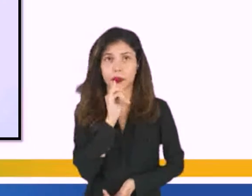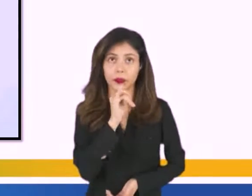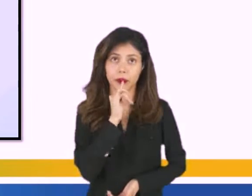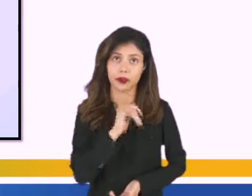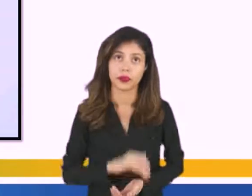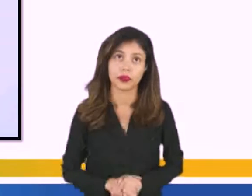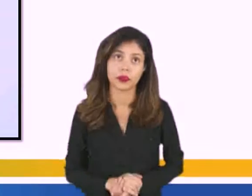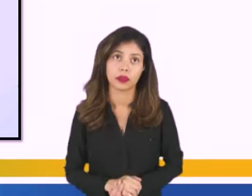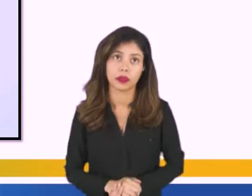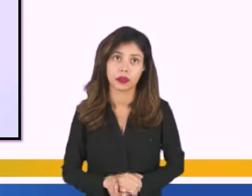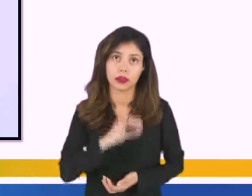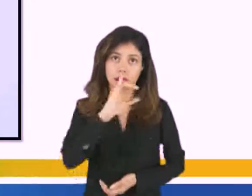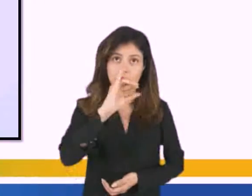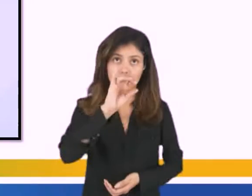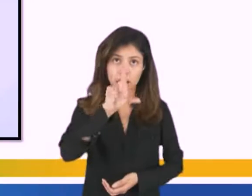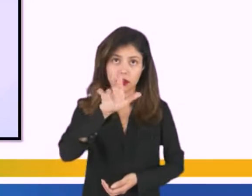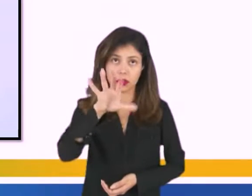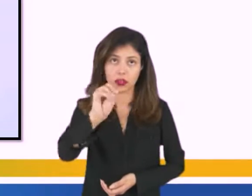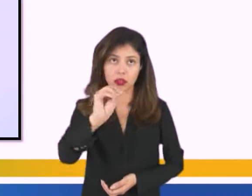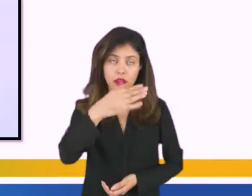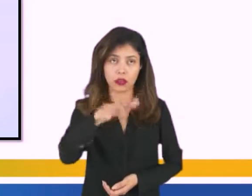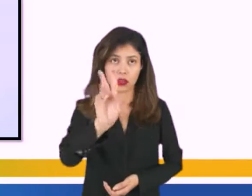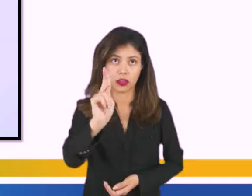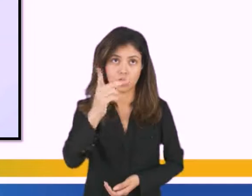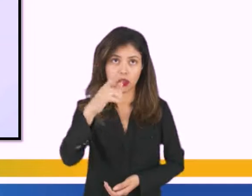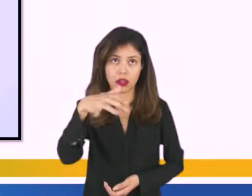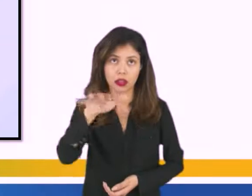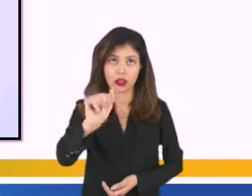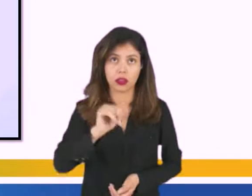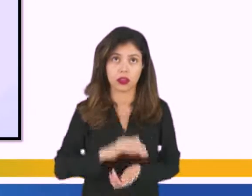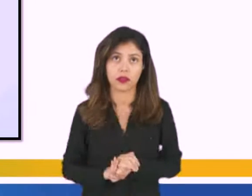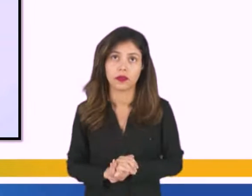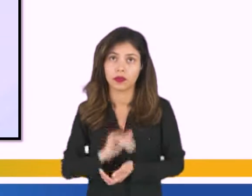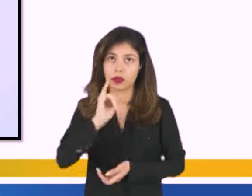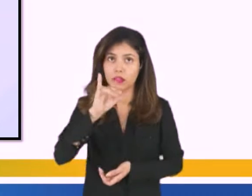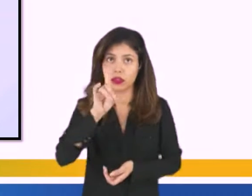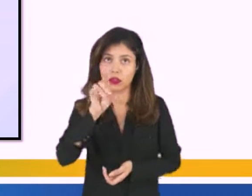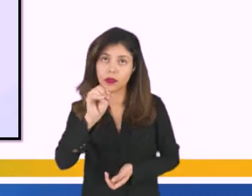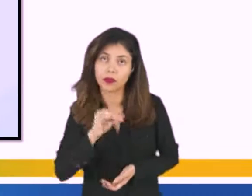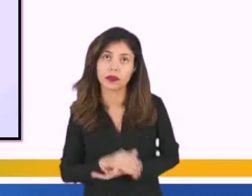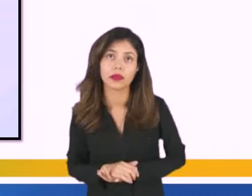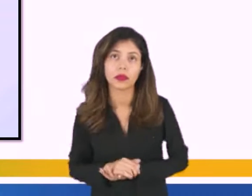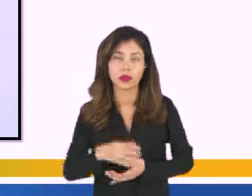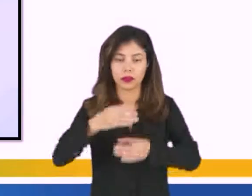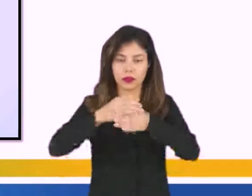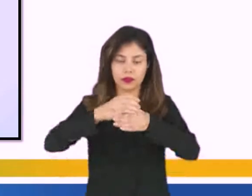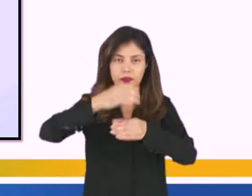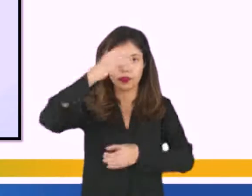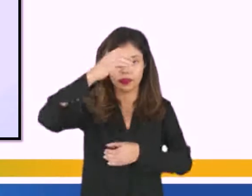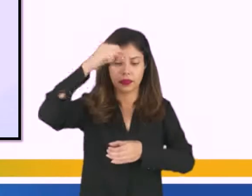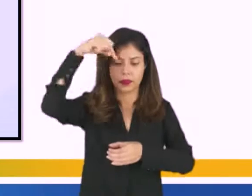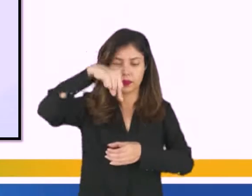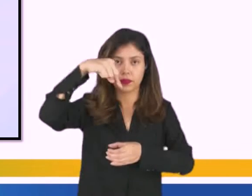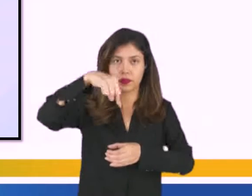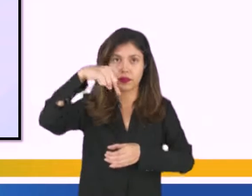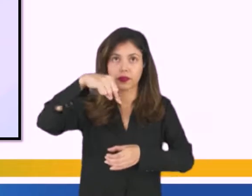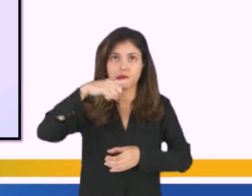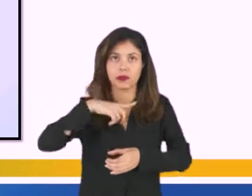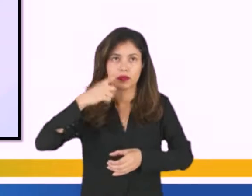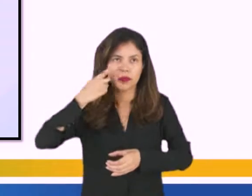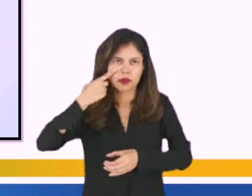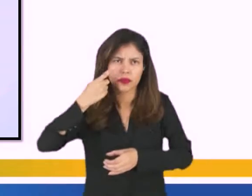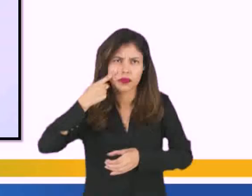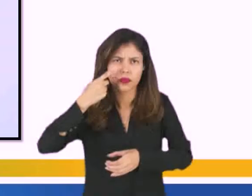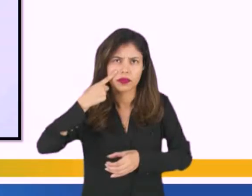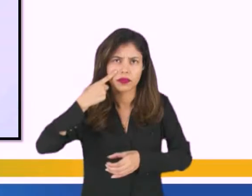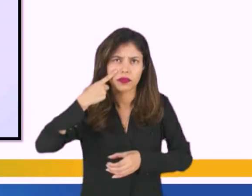do ciclohexano, aonde você colocou o iodo aqui nesse tubo de ensaio e